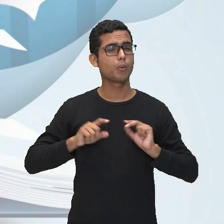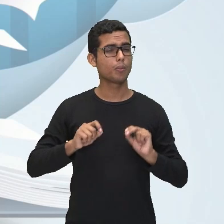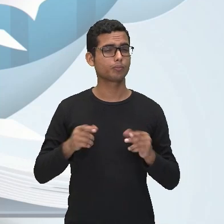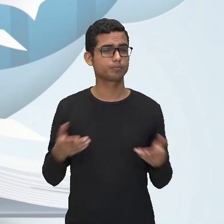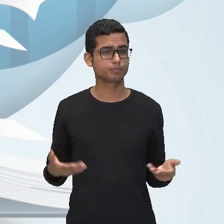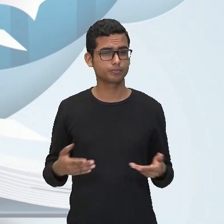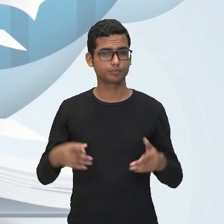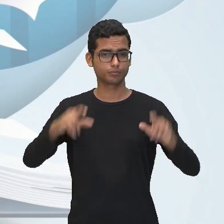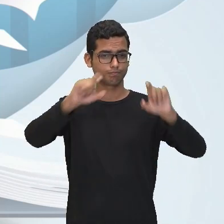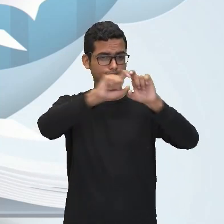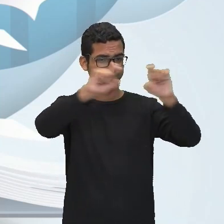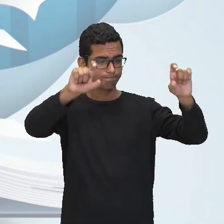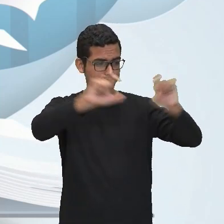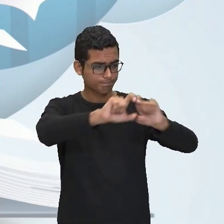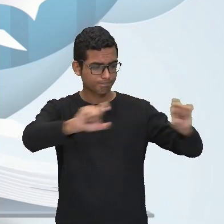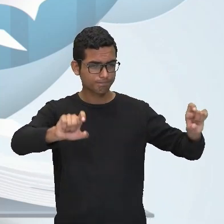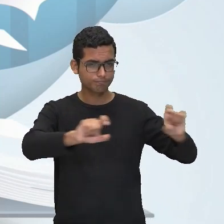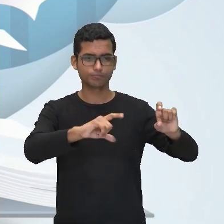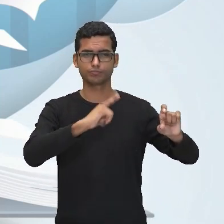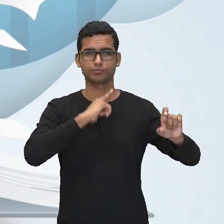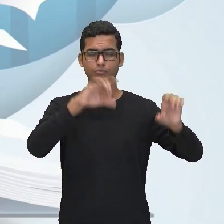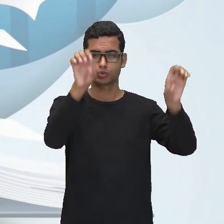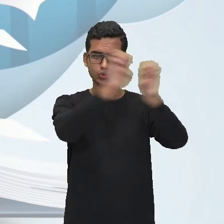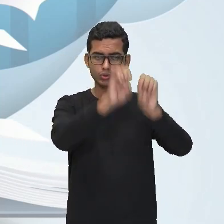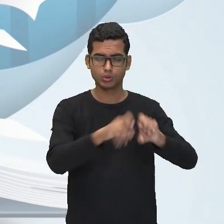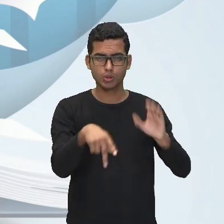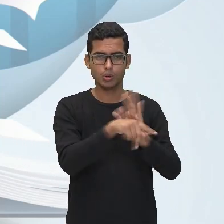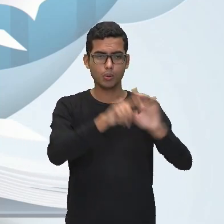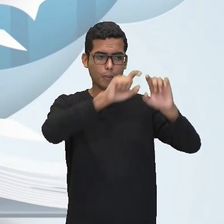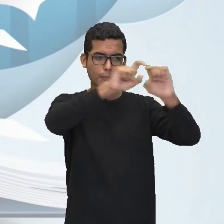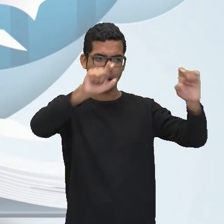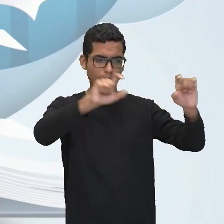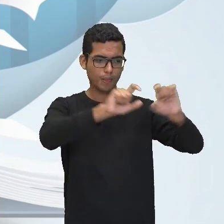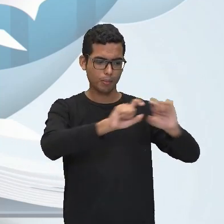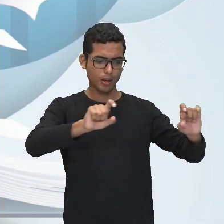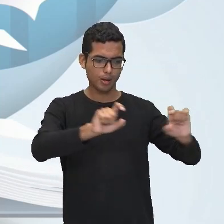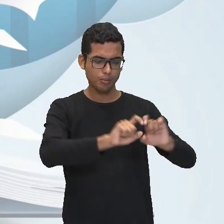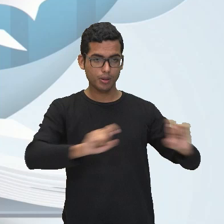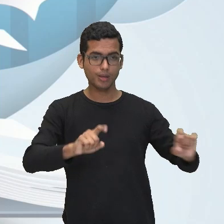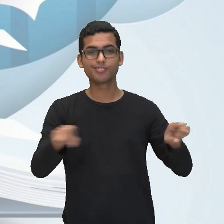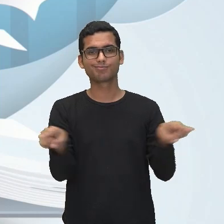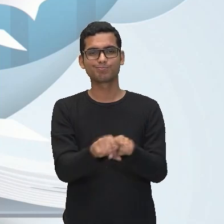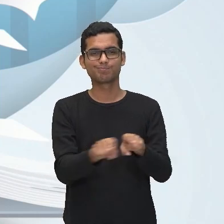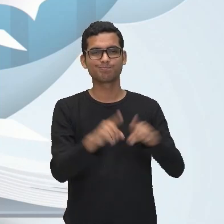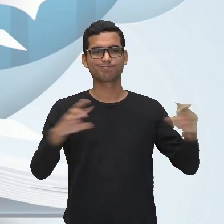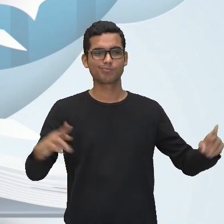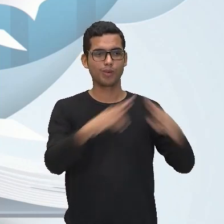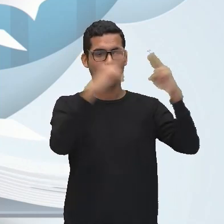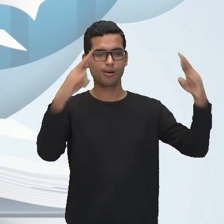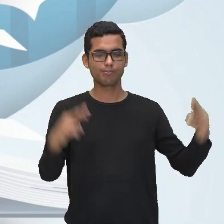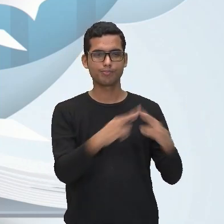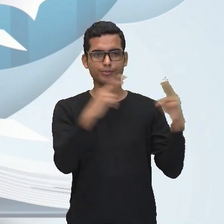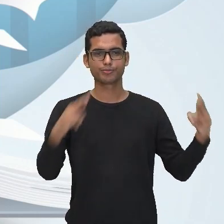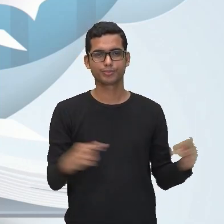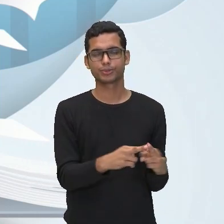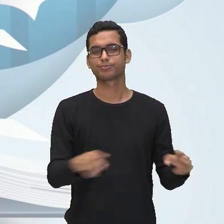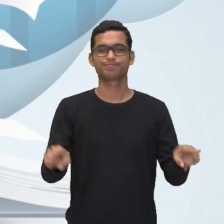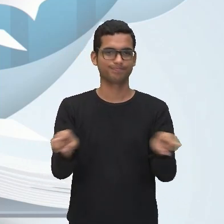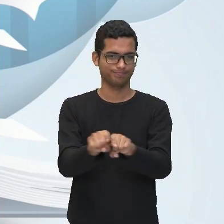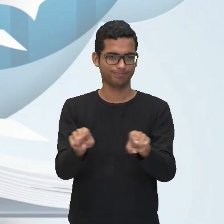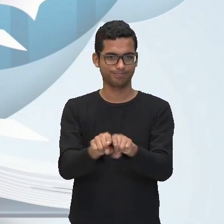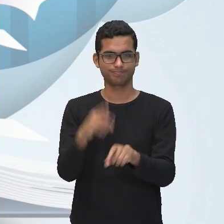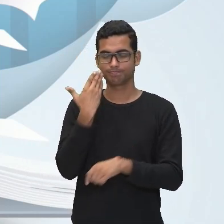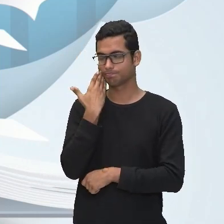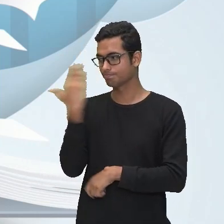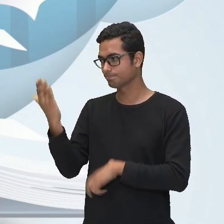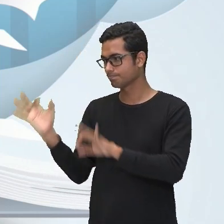está estruturado em estrofe, tem versos e está rimando. Os poemas são pássaros que chegam, observe